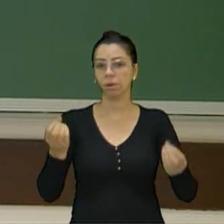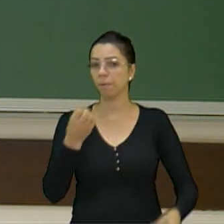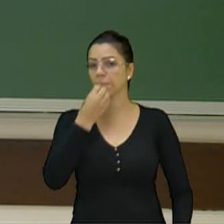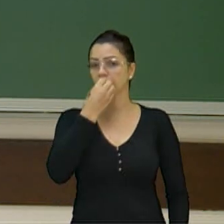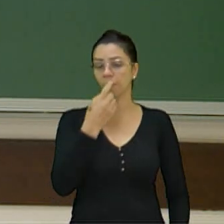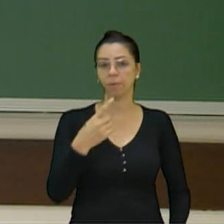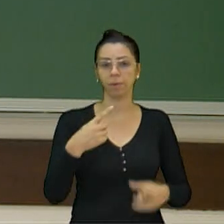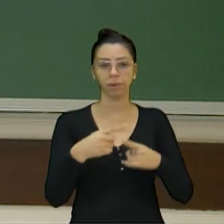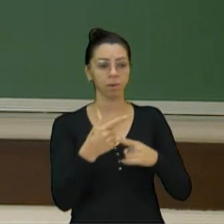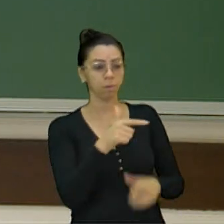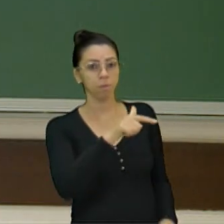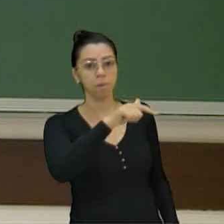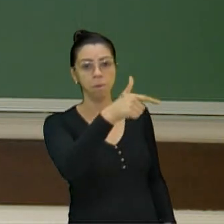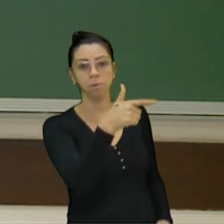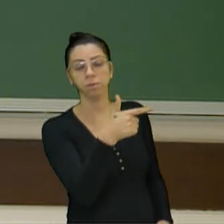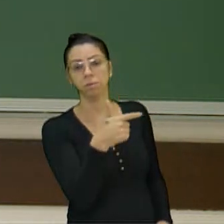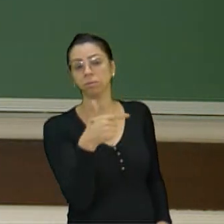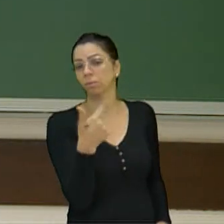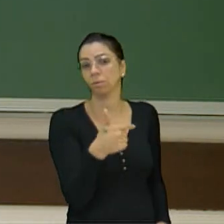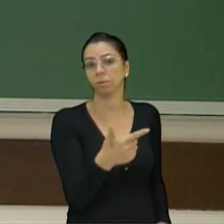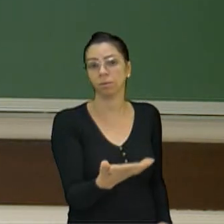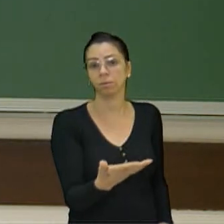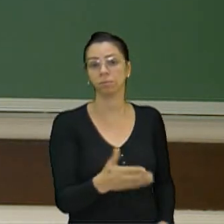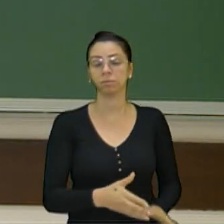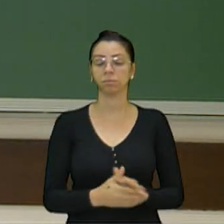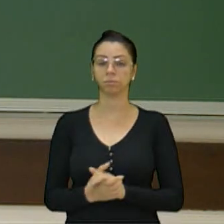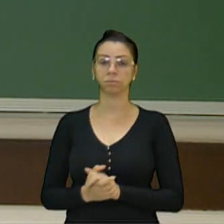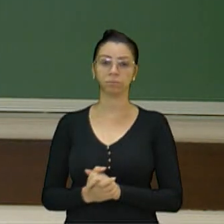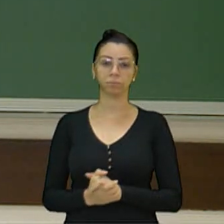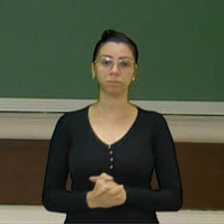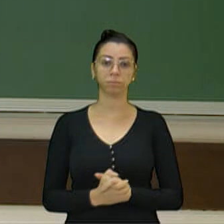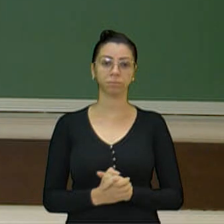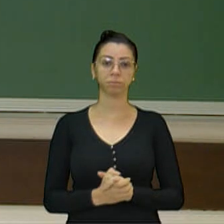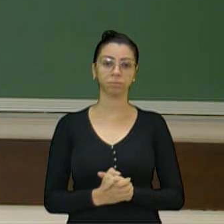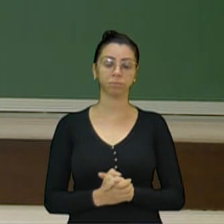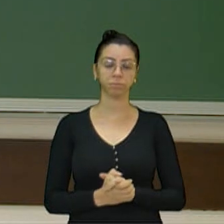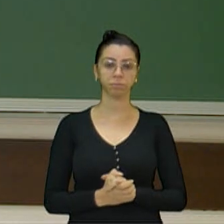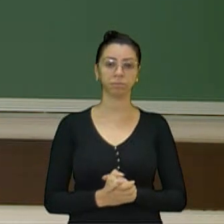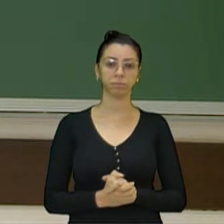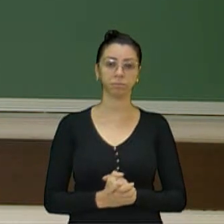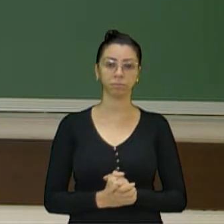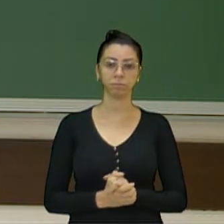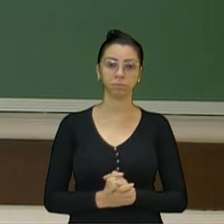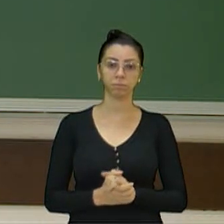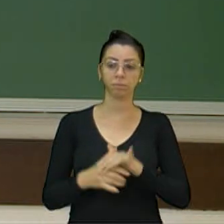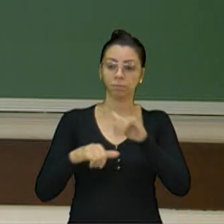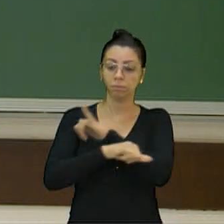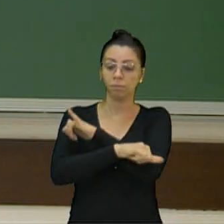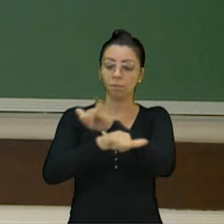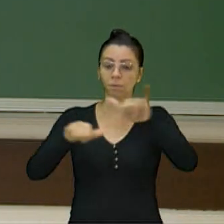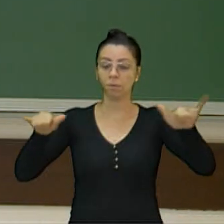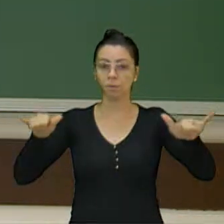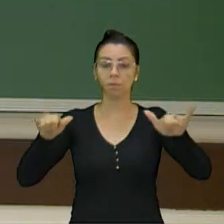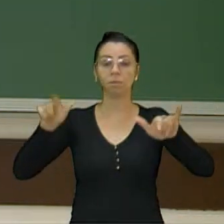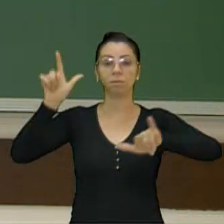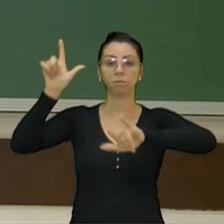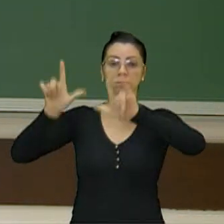mídias não trazem, tá bom? Tornando os anúncios pela televisão mais